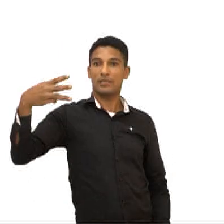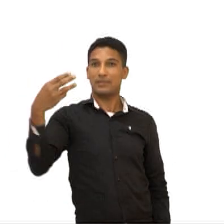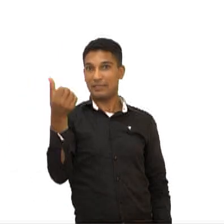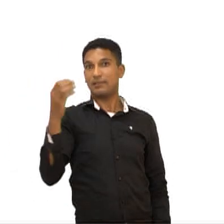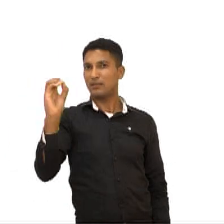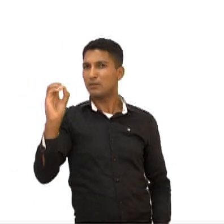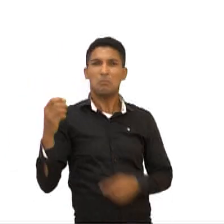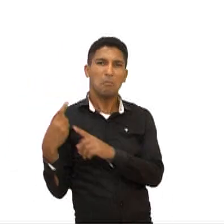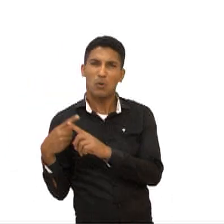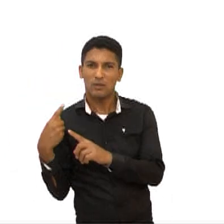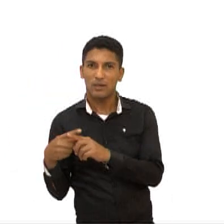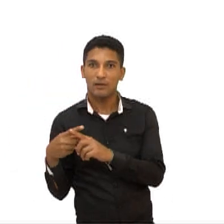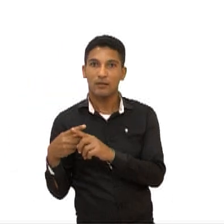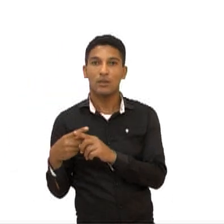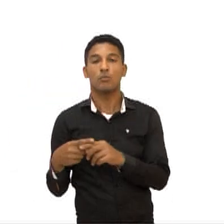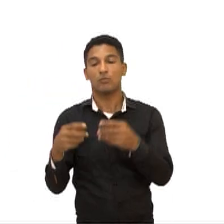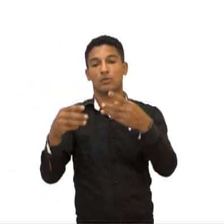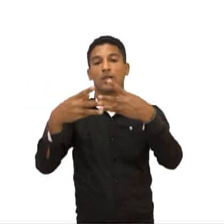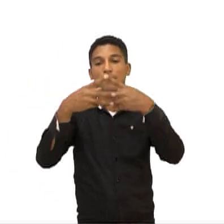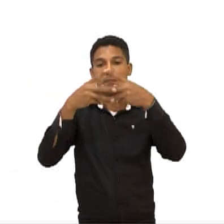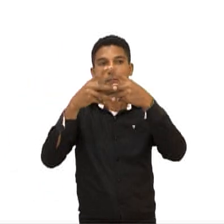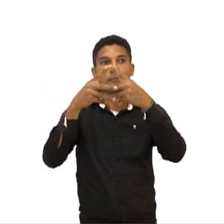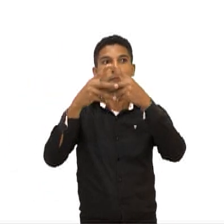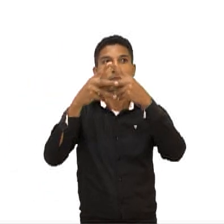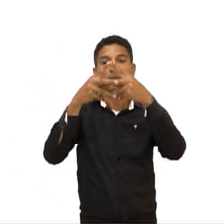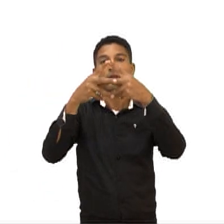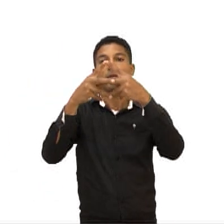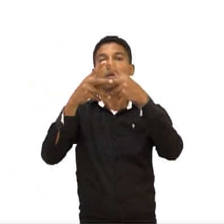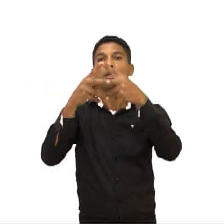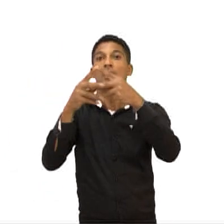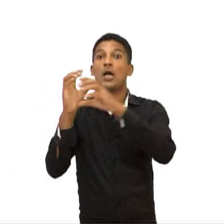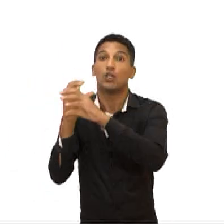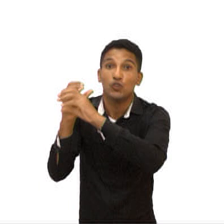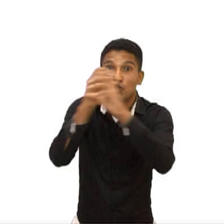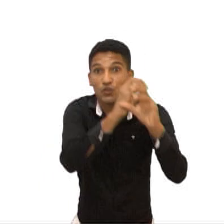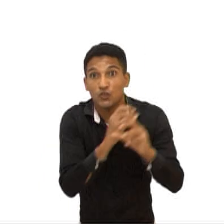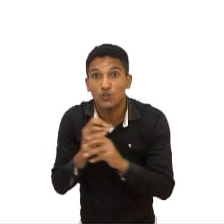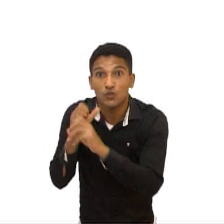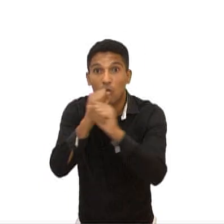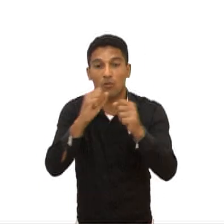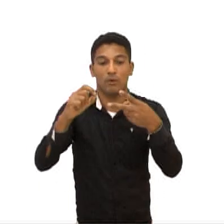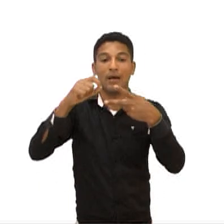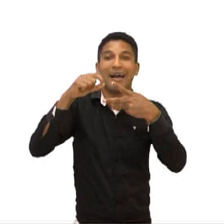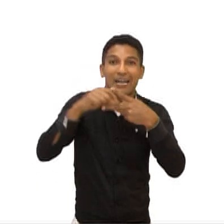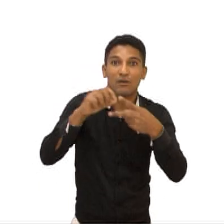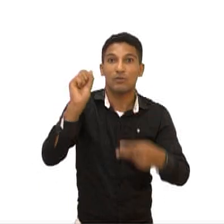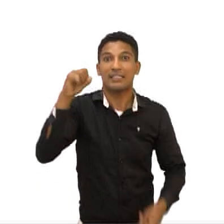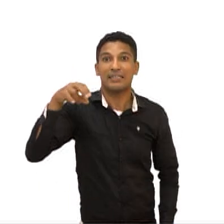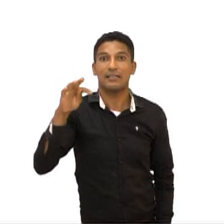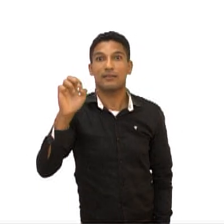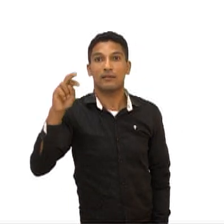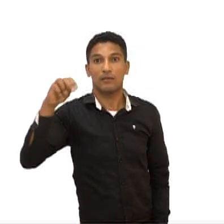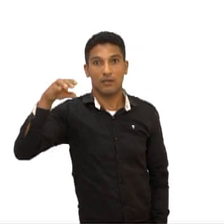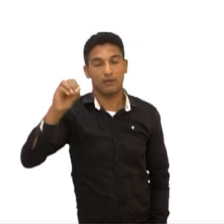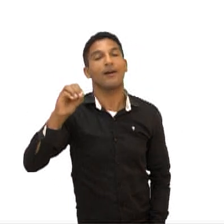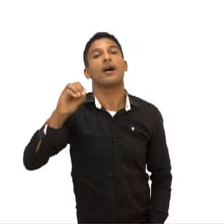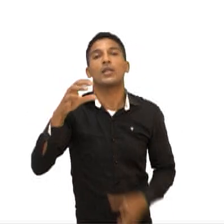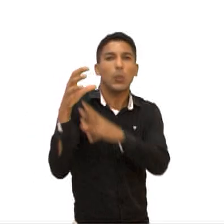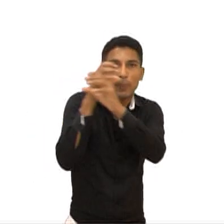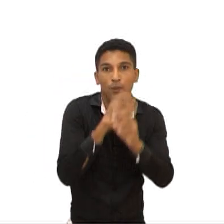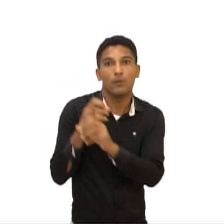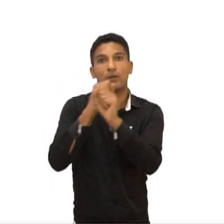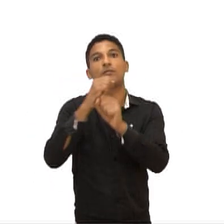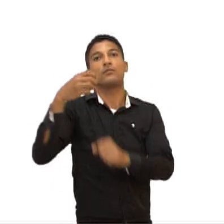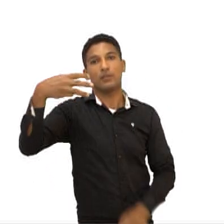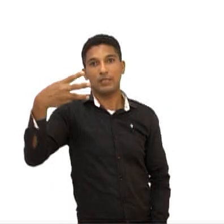de repetir, até vocês entenderem que a soma dos ângulos internos desse quadrilátero é